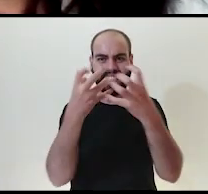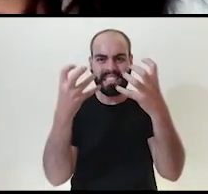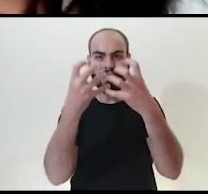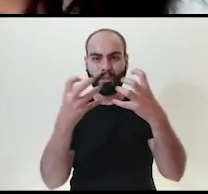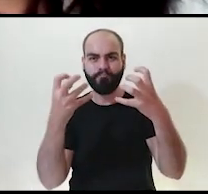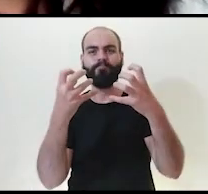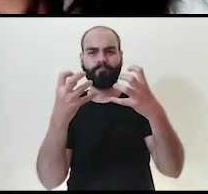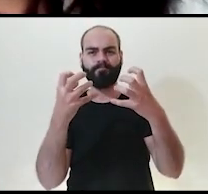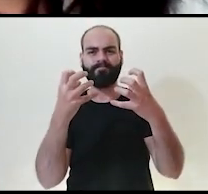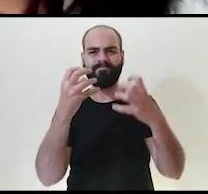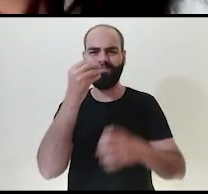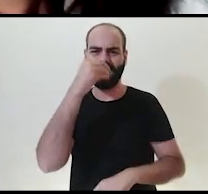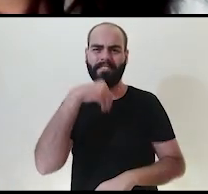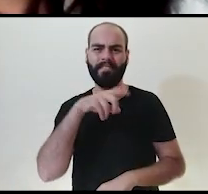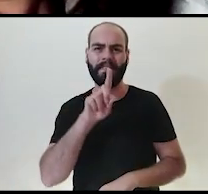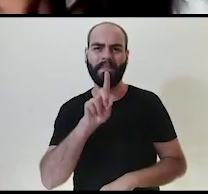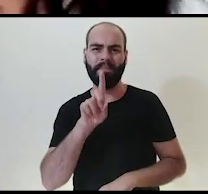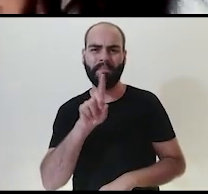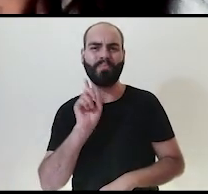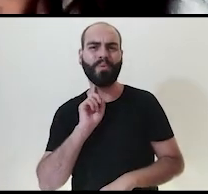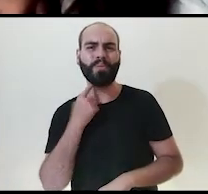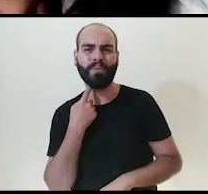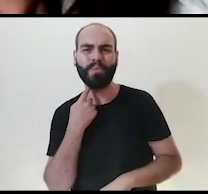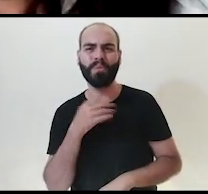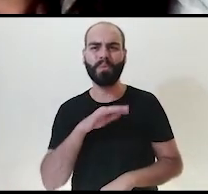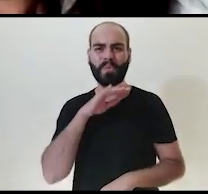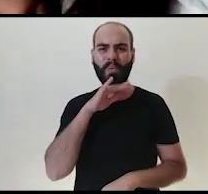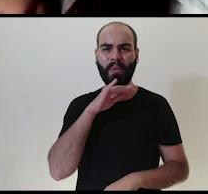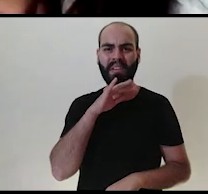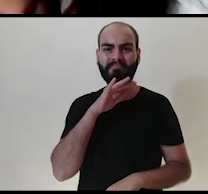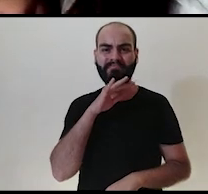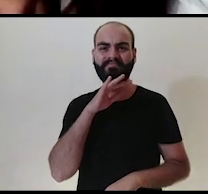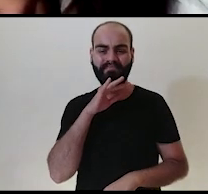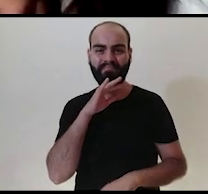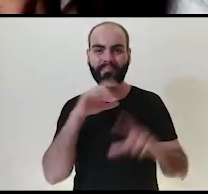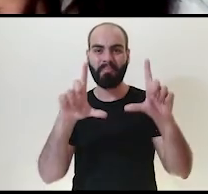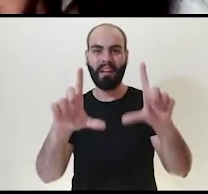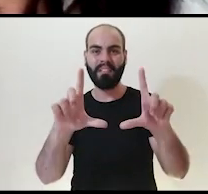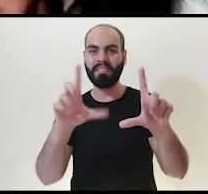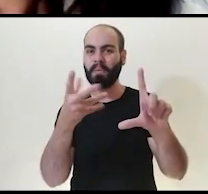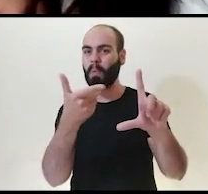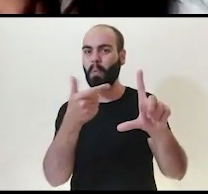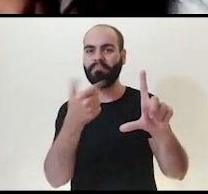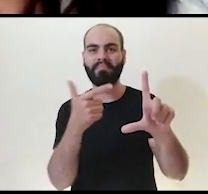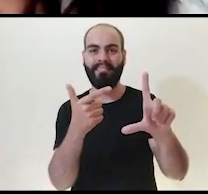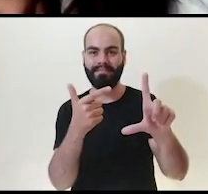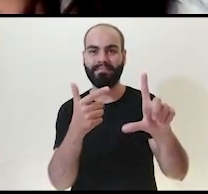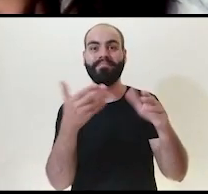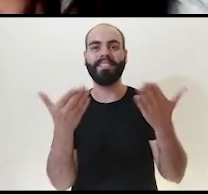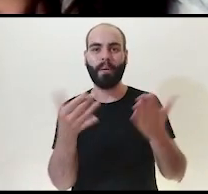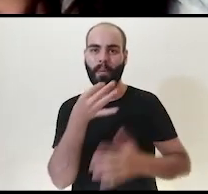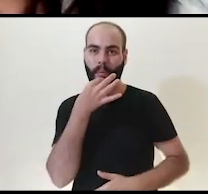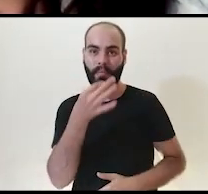gente fazendo as fotos com a lente suja e depois a imagem não fica legal. Então, assim, é uma